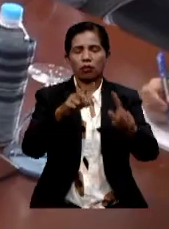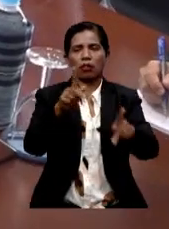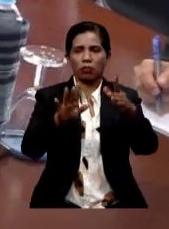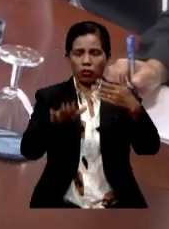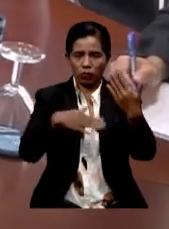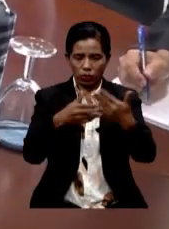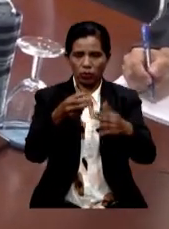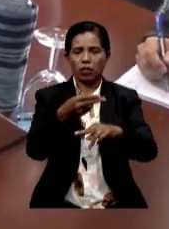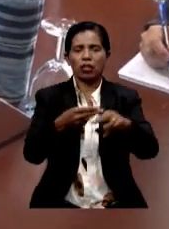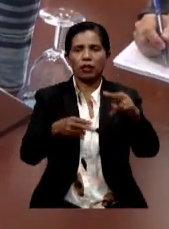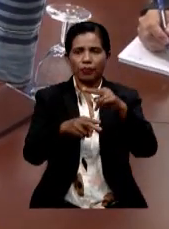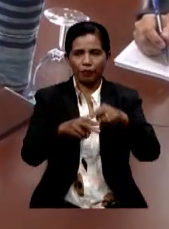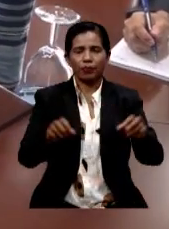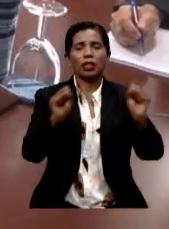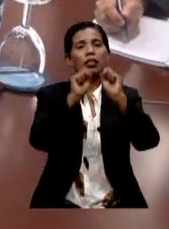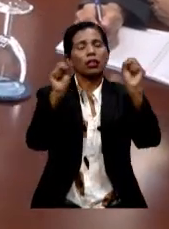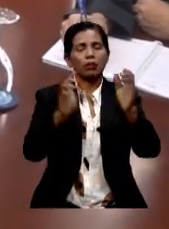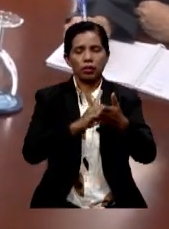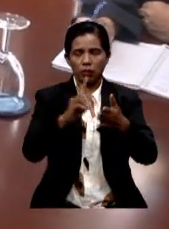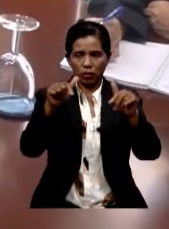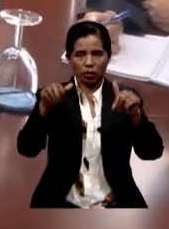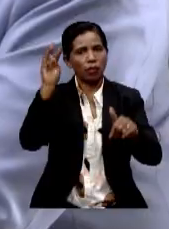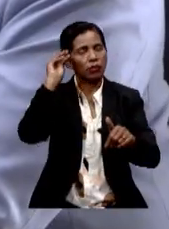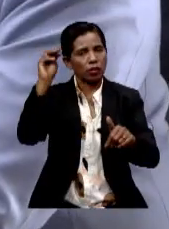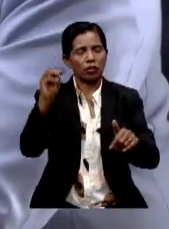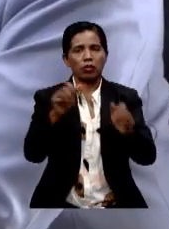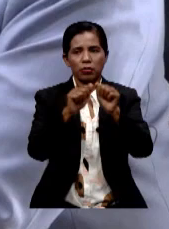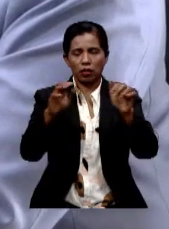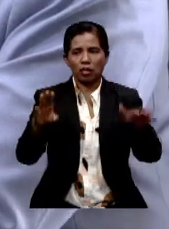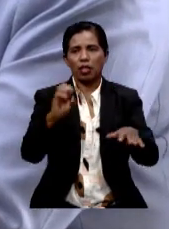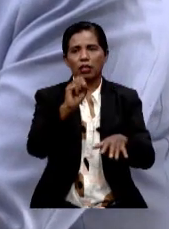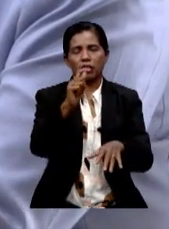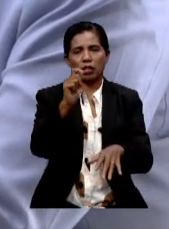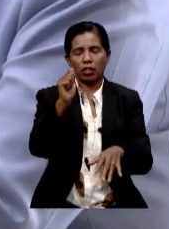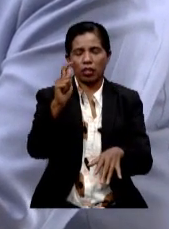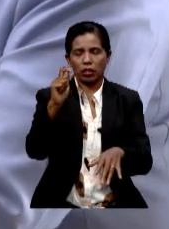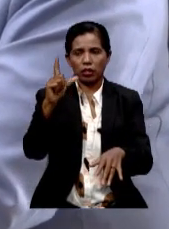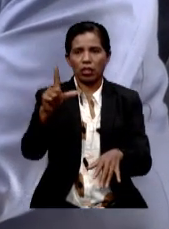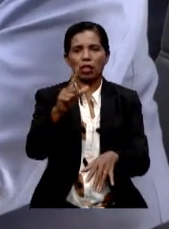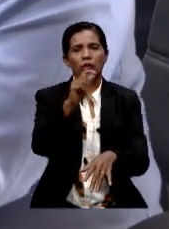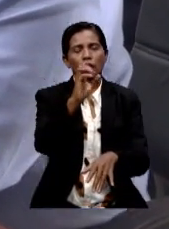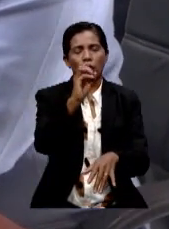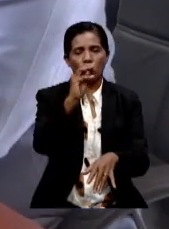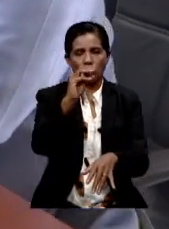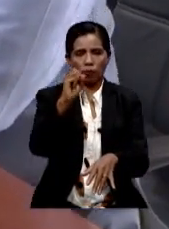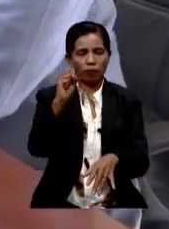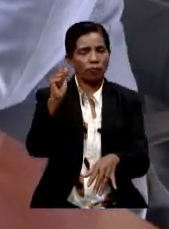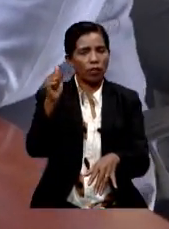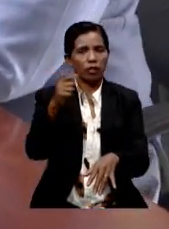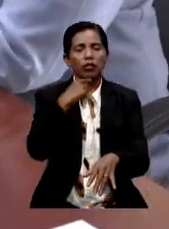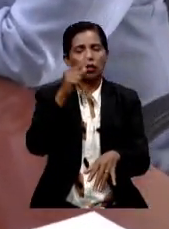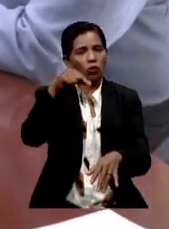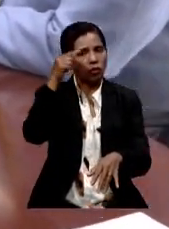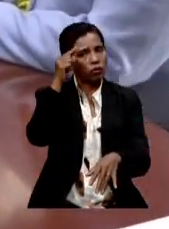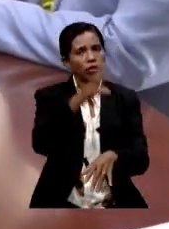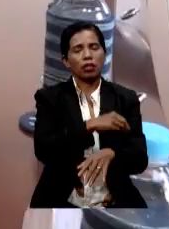Lima. E a sábado semana nemos ministro administração estatal Tomás do Rosário Cabral, governador